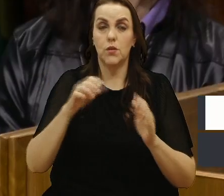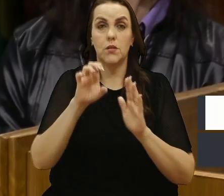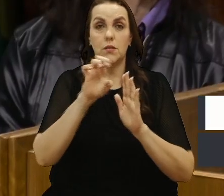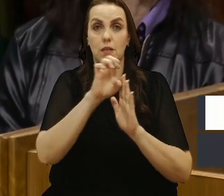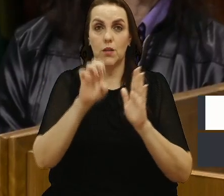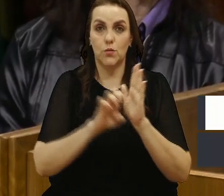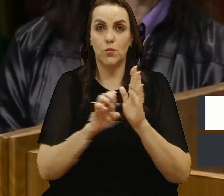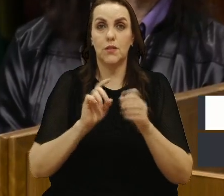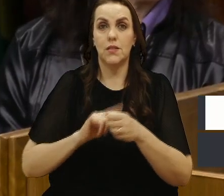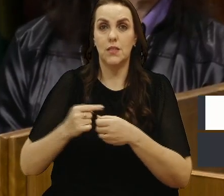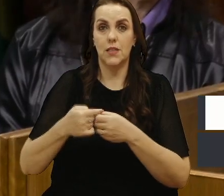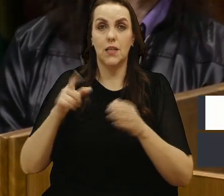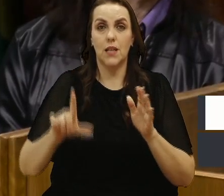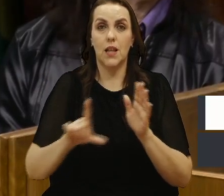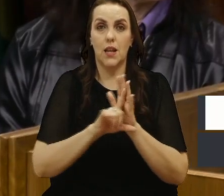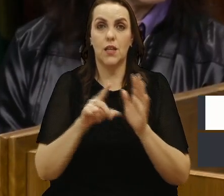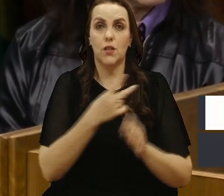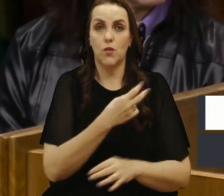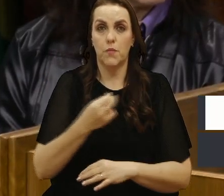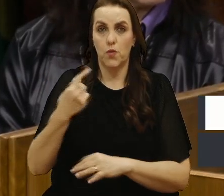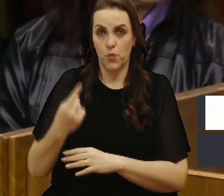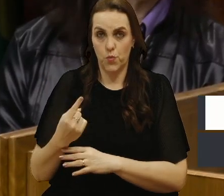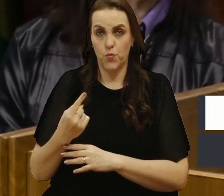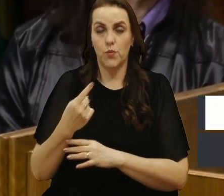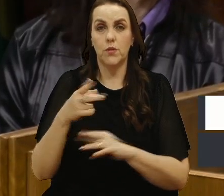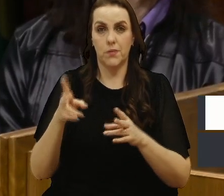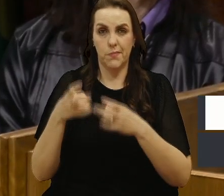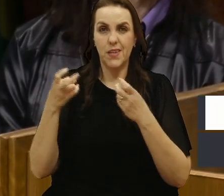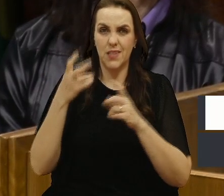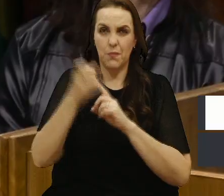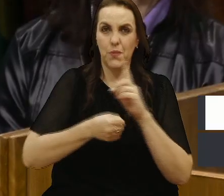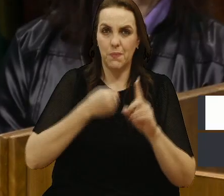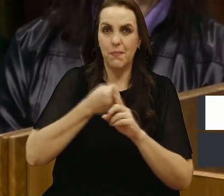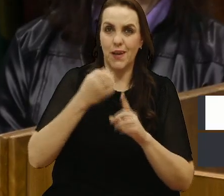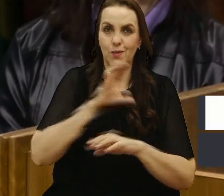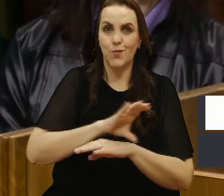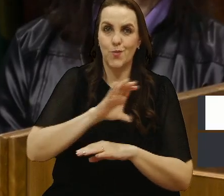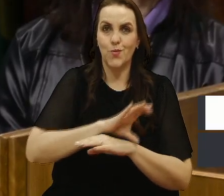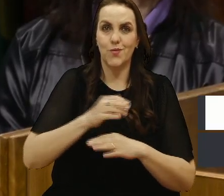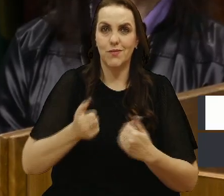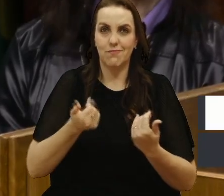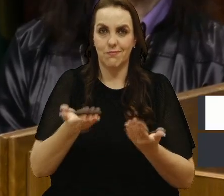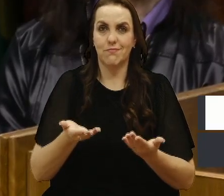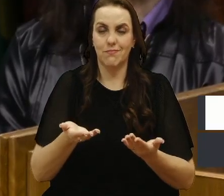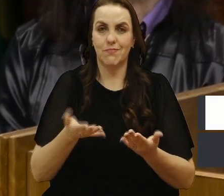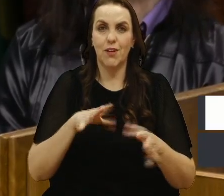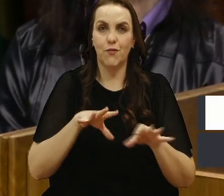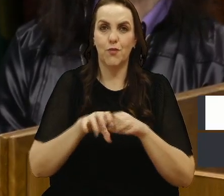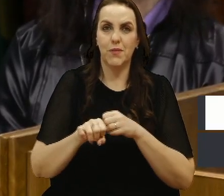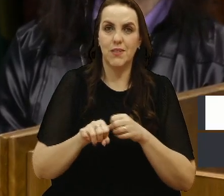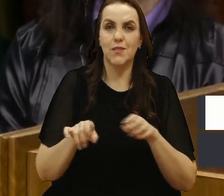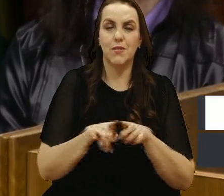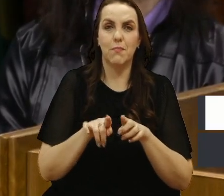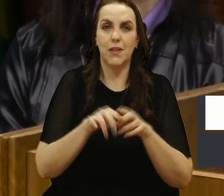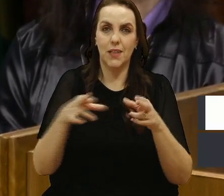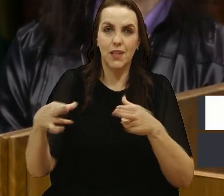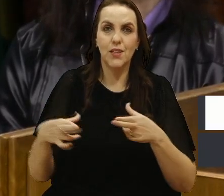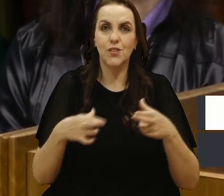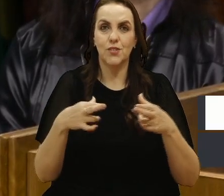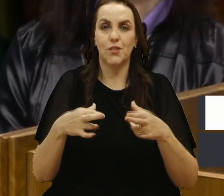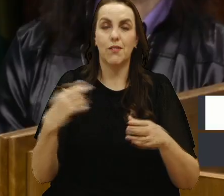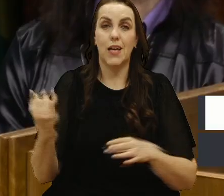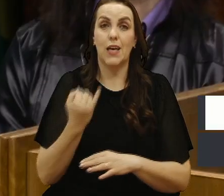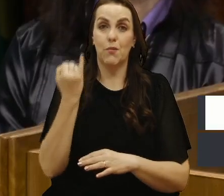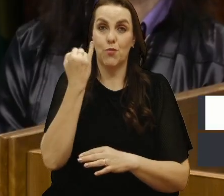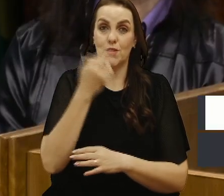de 2001. Então, percebam o impacto que um curso gera não só na formação, mas gera na nossa região. E é importante que se